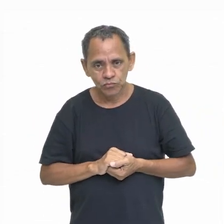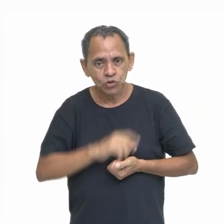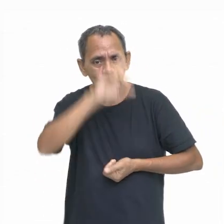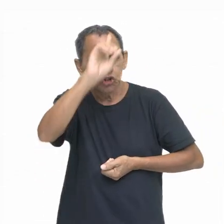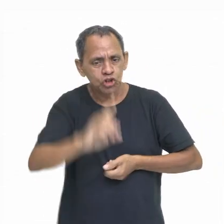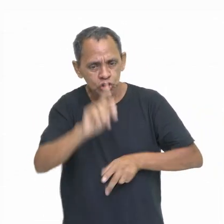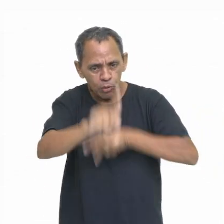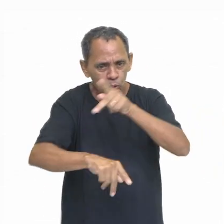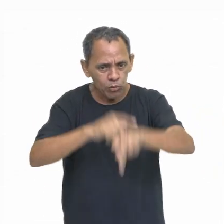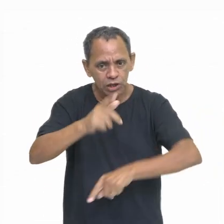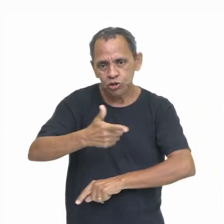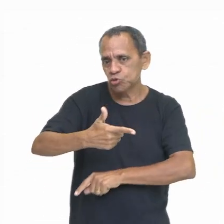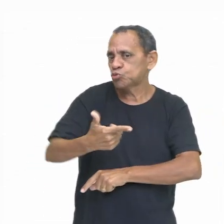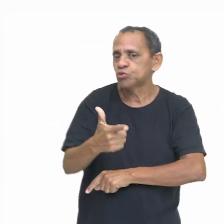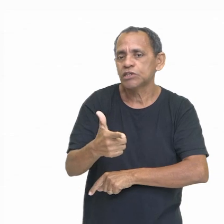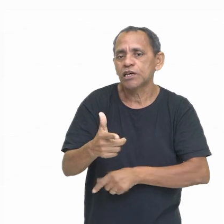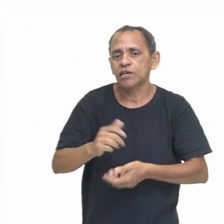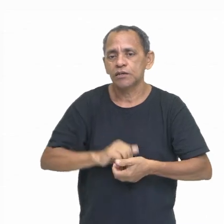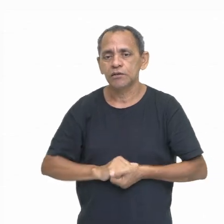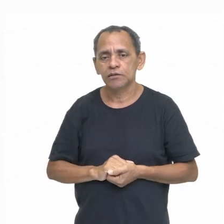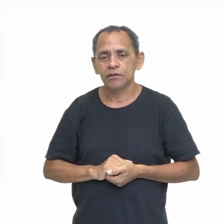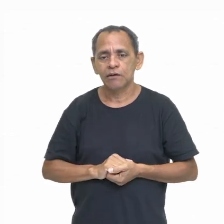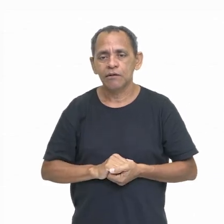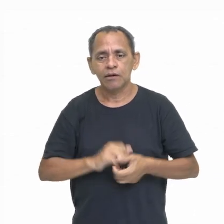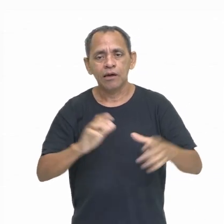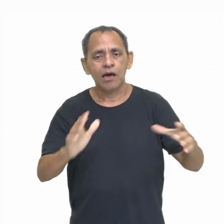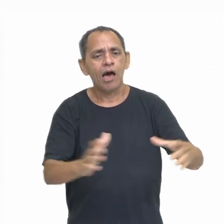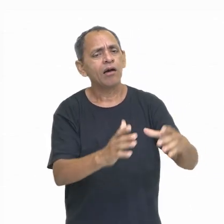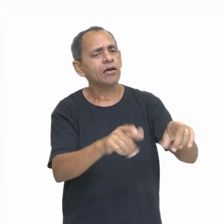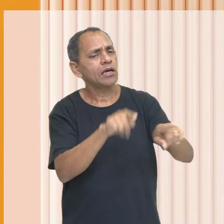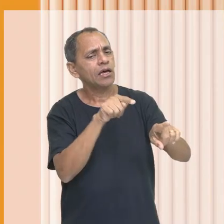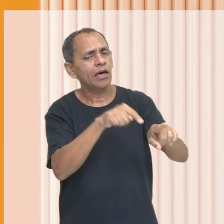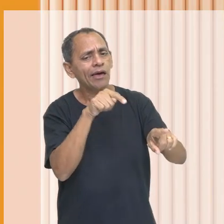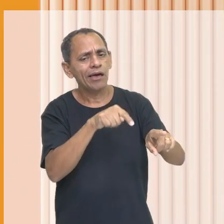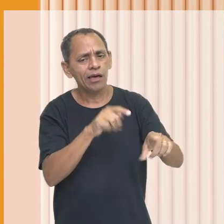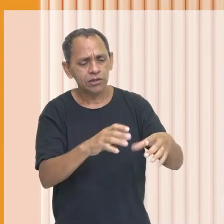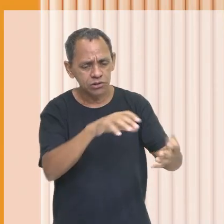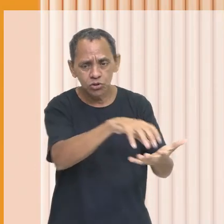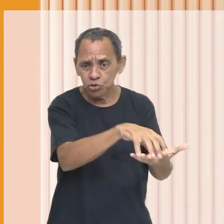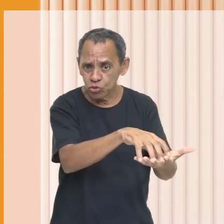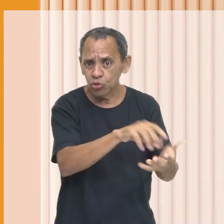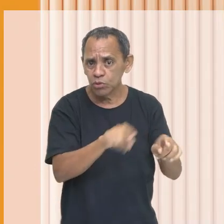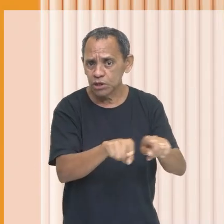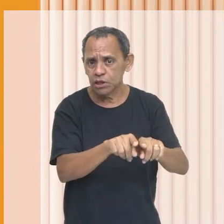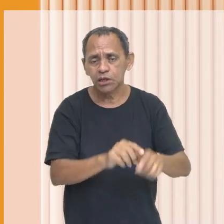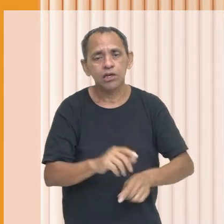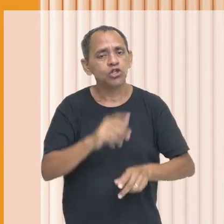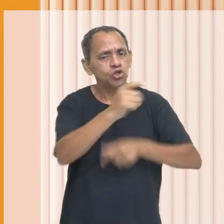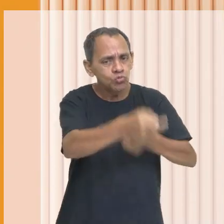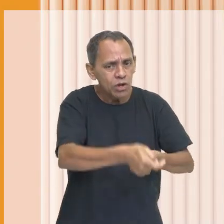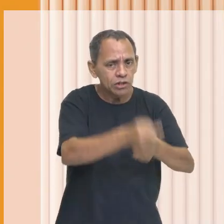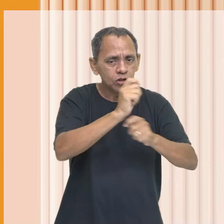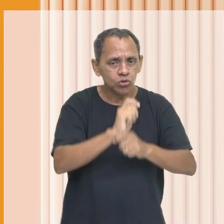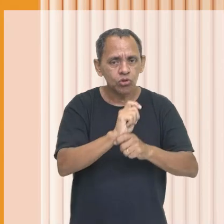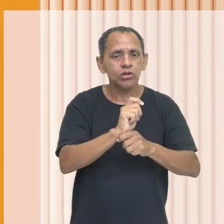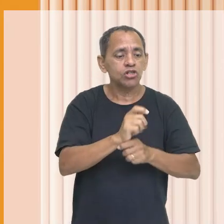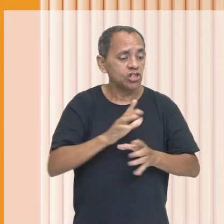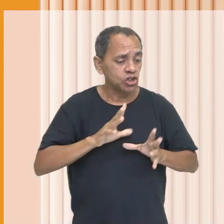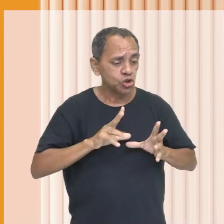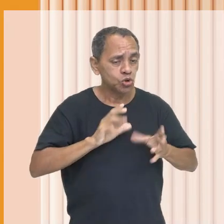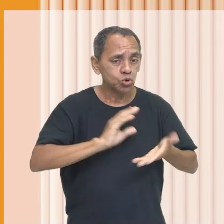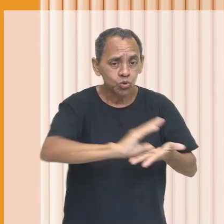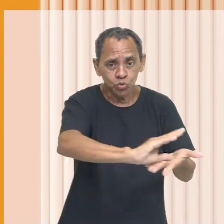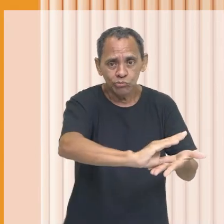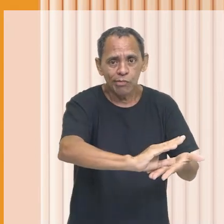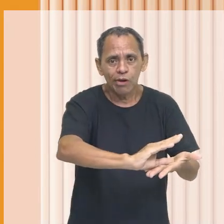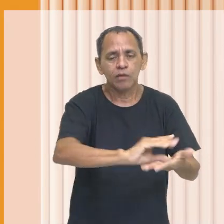citar para vocês. Se me interessa a classe dos pescadores, eu invisto tudo neles e os demais ficam de lado. Estou nem aí com eles. Eles